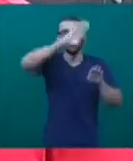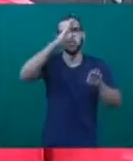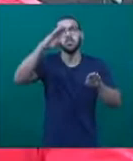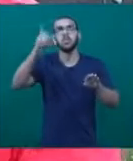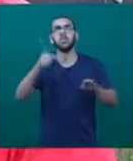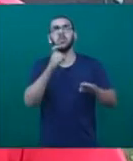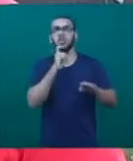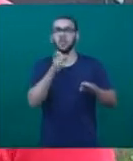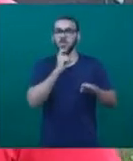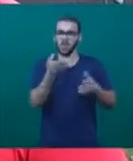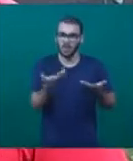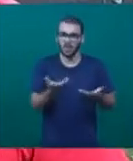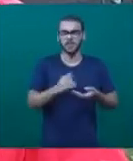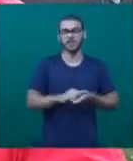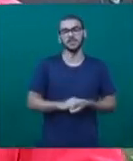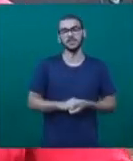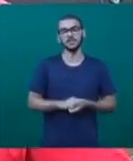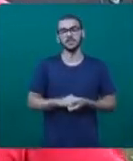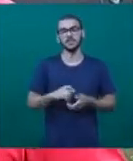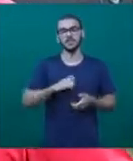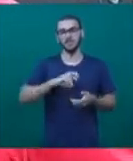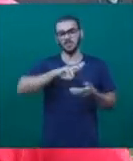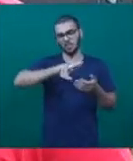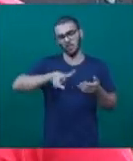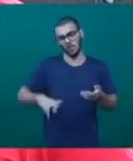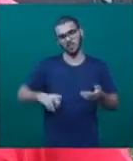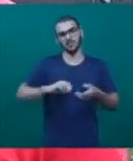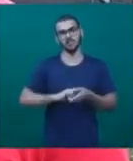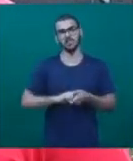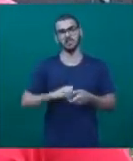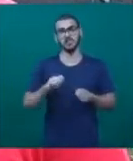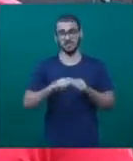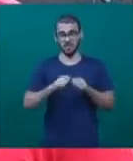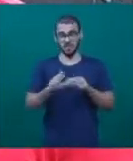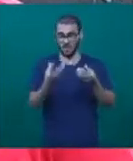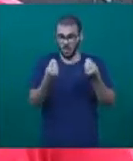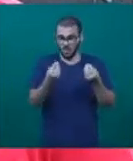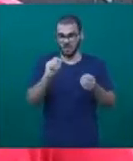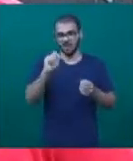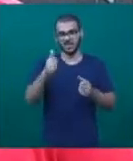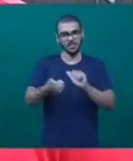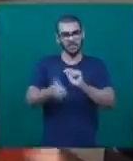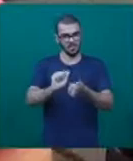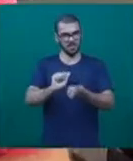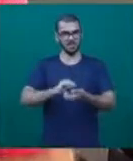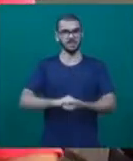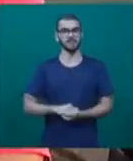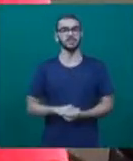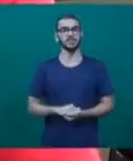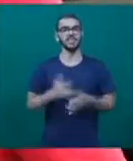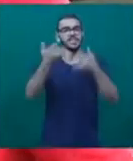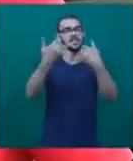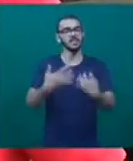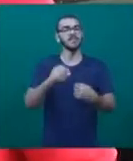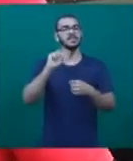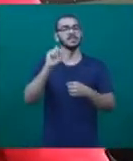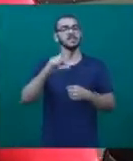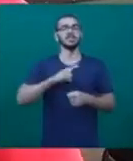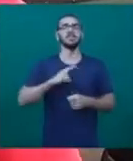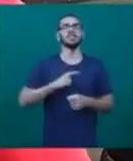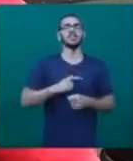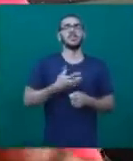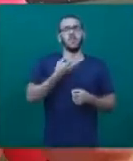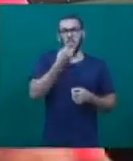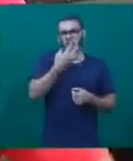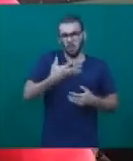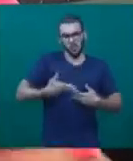de gelo, em neve. Então tem vários segmentos. A que a gente mais pratica é a escalada esportiva. O Lucas conta que são vários os